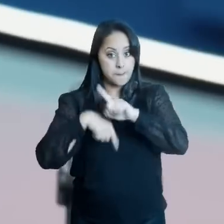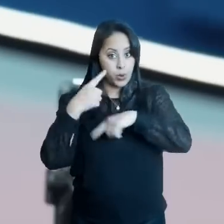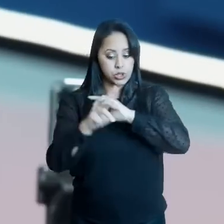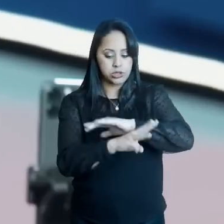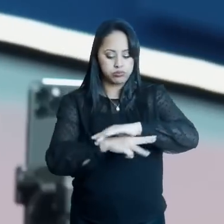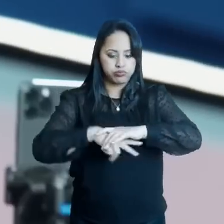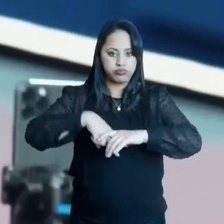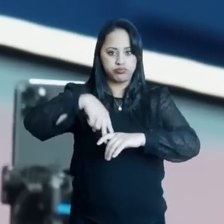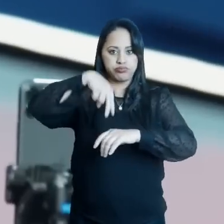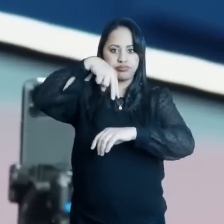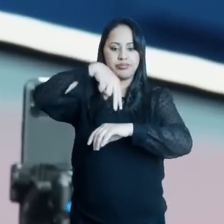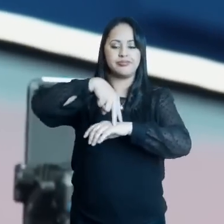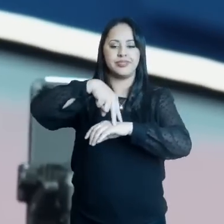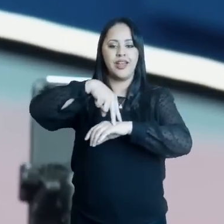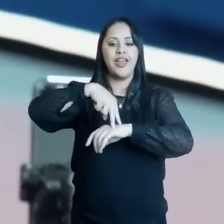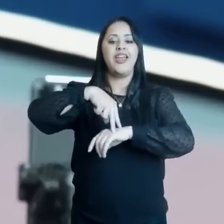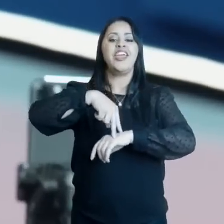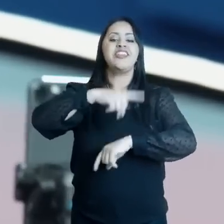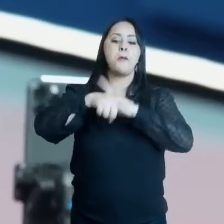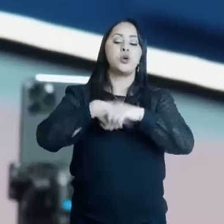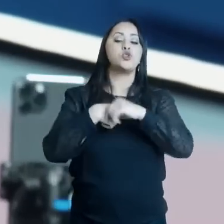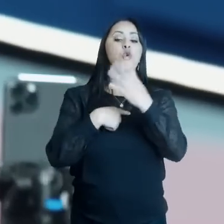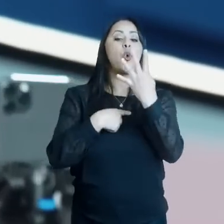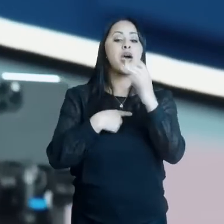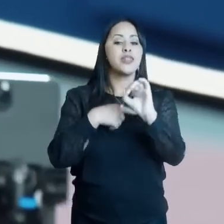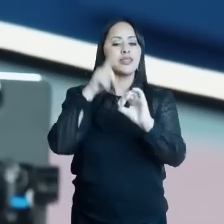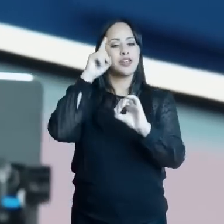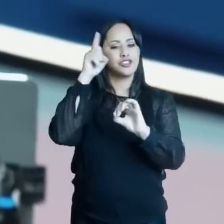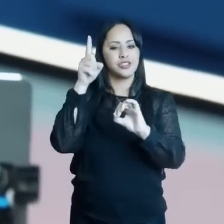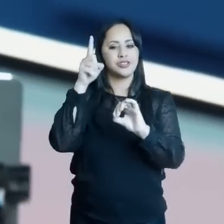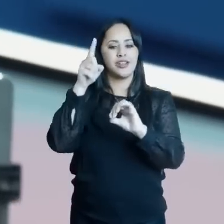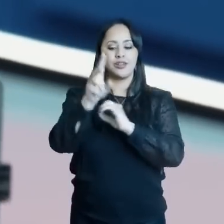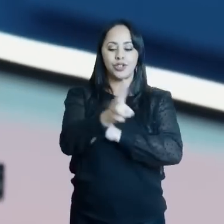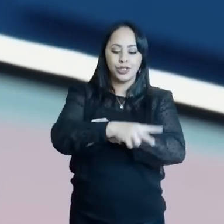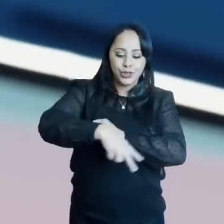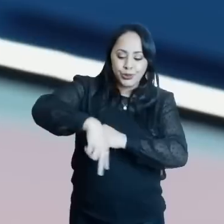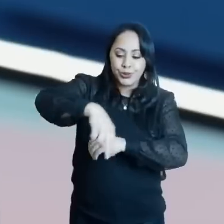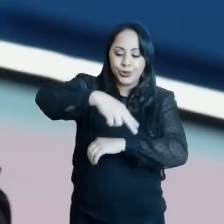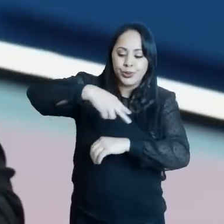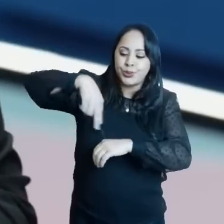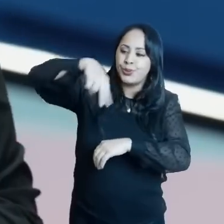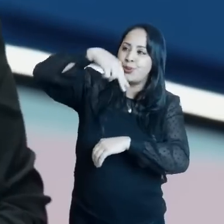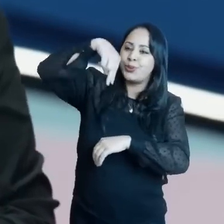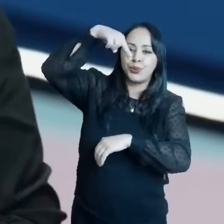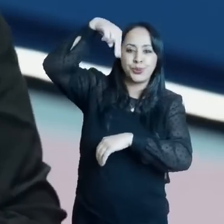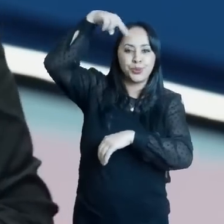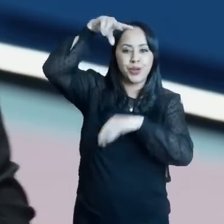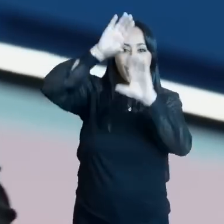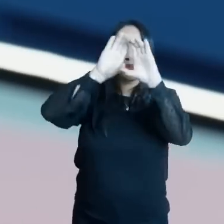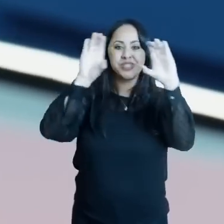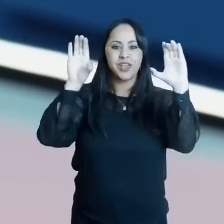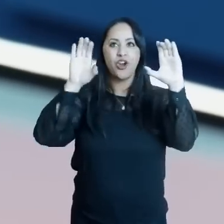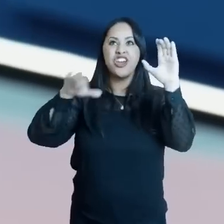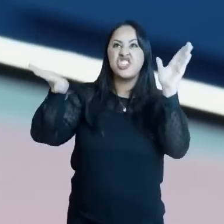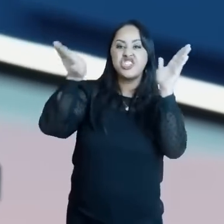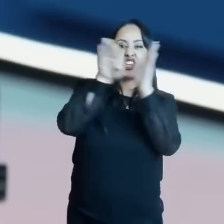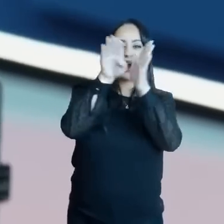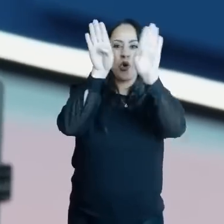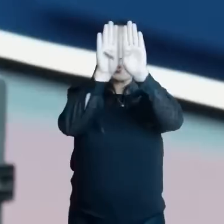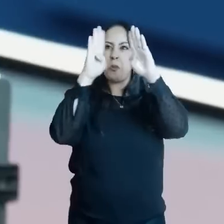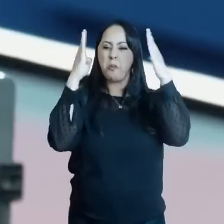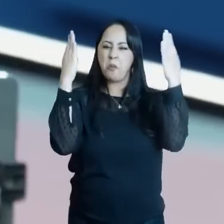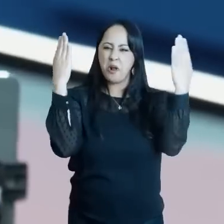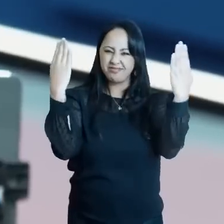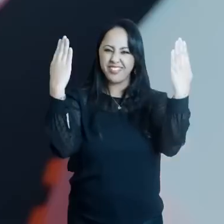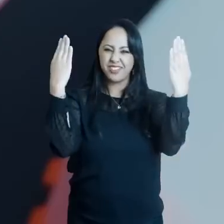mesmo homem, depois de 40 dias aqui na terra, ele foi, ele ascendeu aos céus. E ele chegou nos portões do